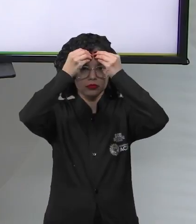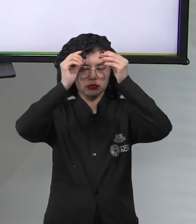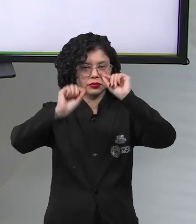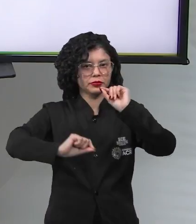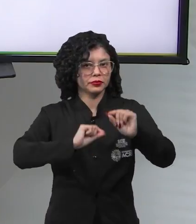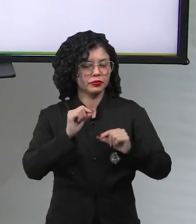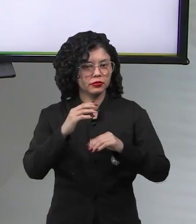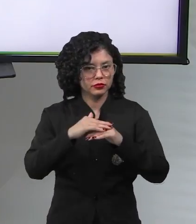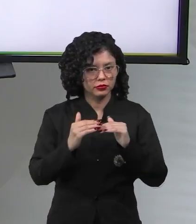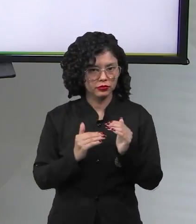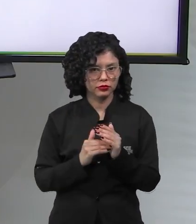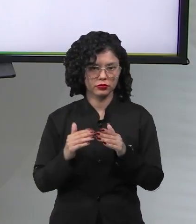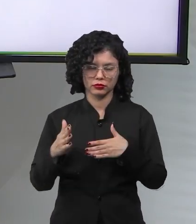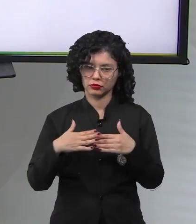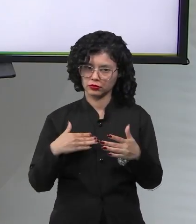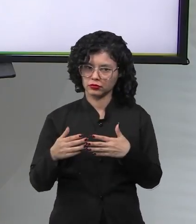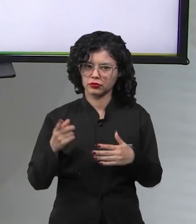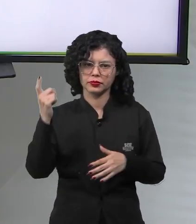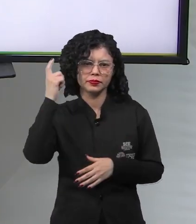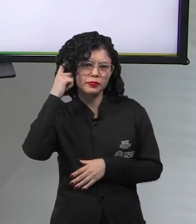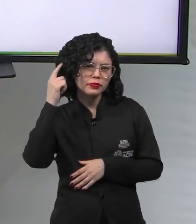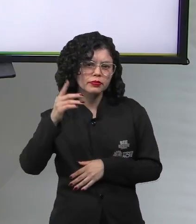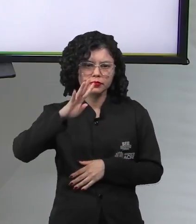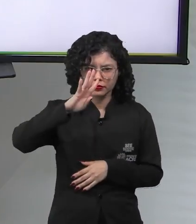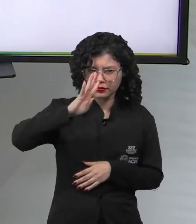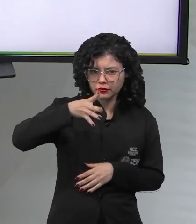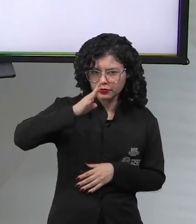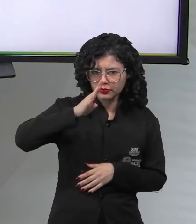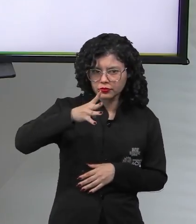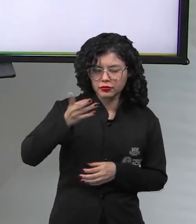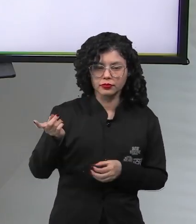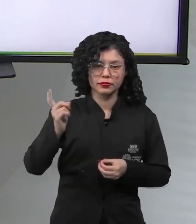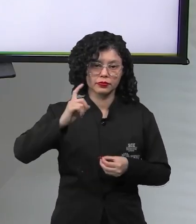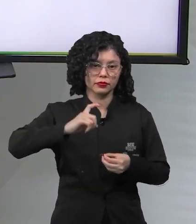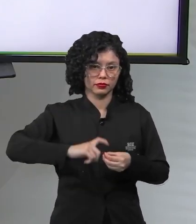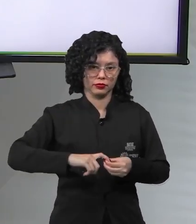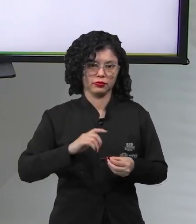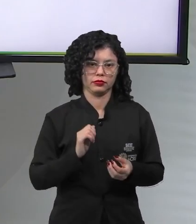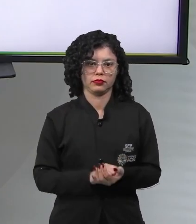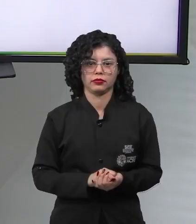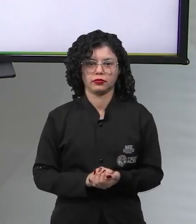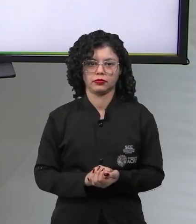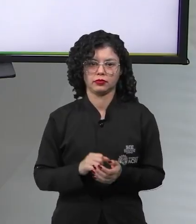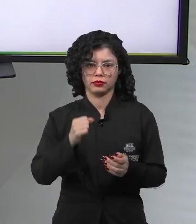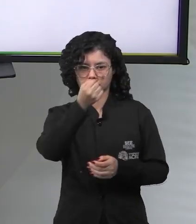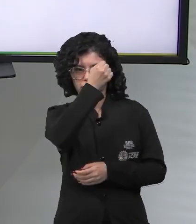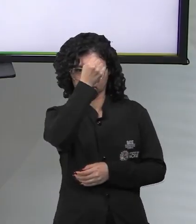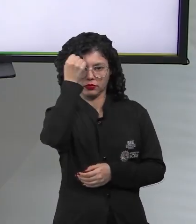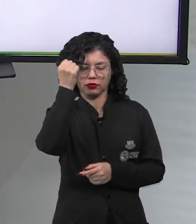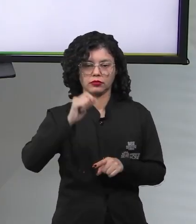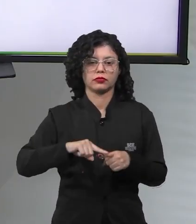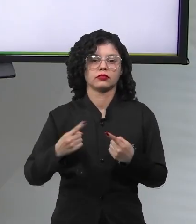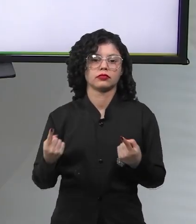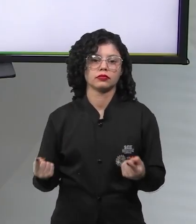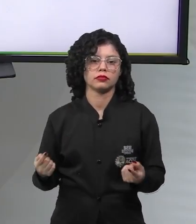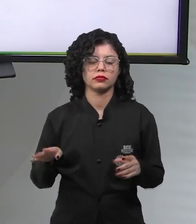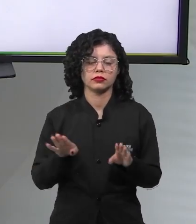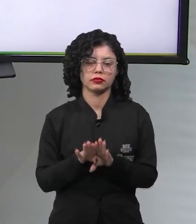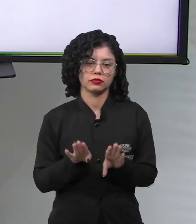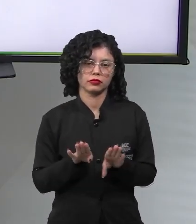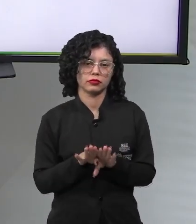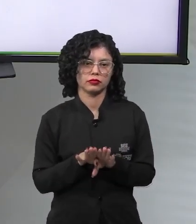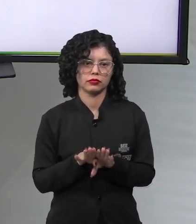isso, todo e qualquer pensamento crítico, ele era voltado não só à sociologia, mas inclusive os